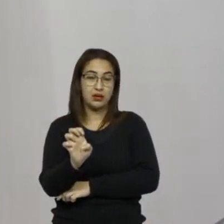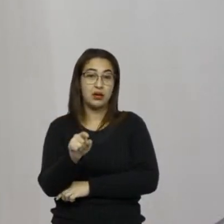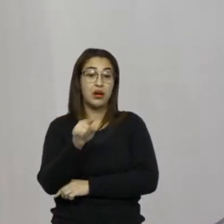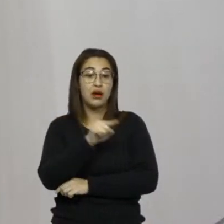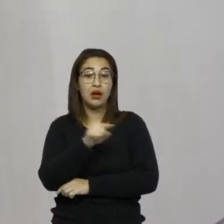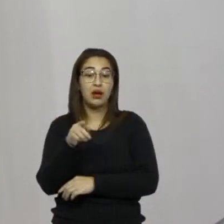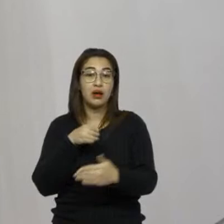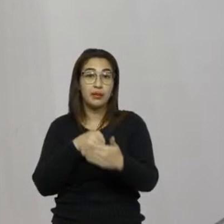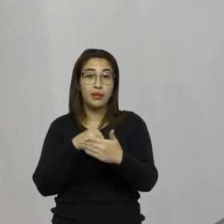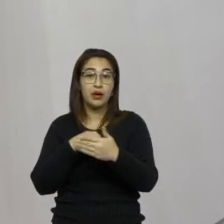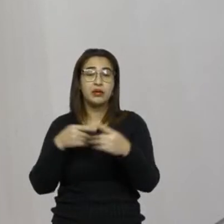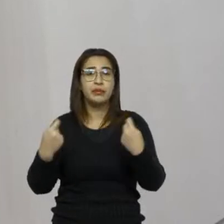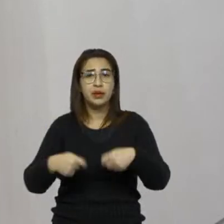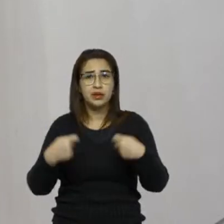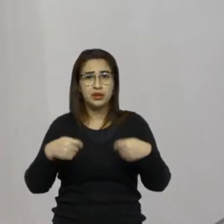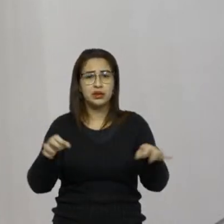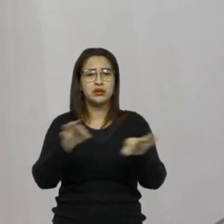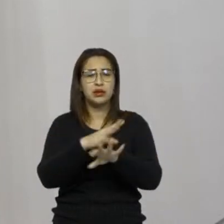acontecer, né?